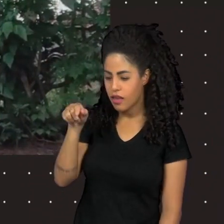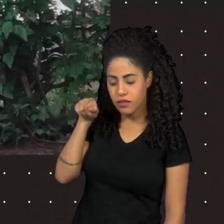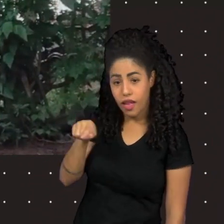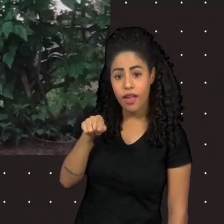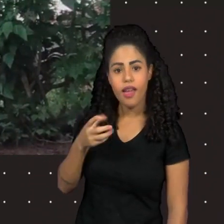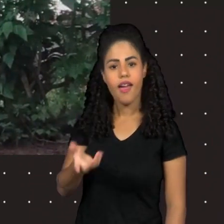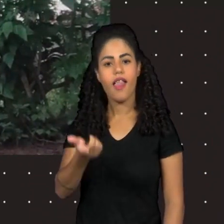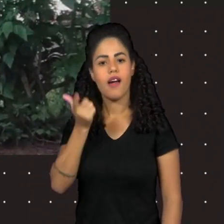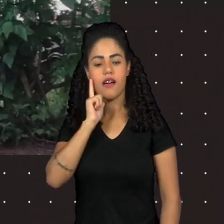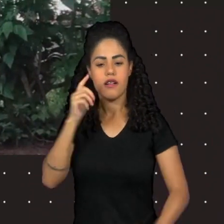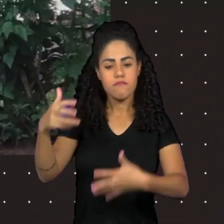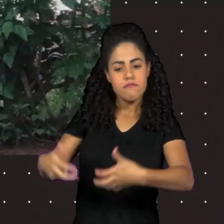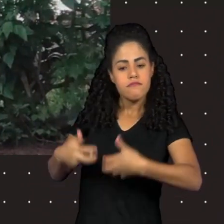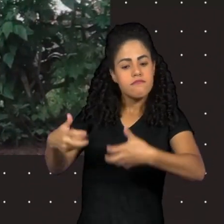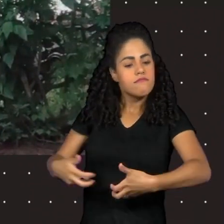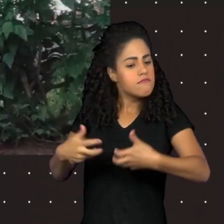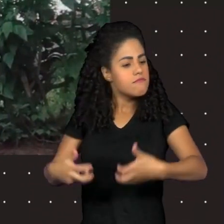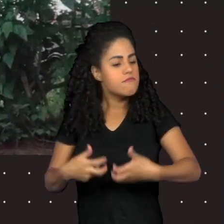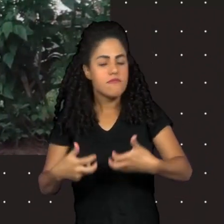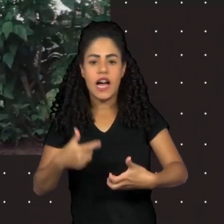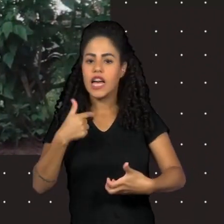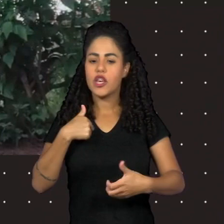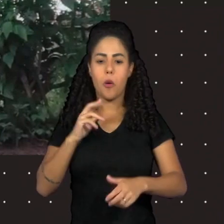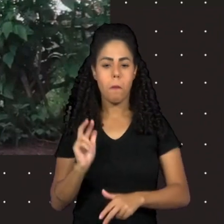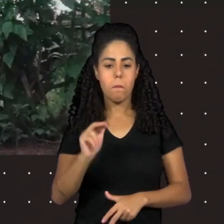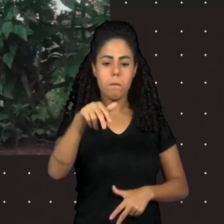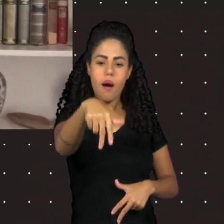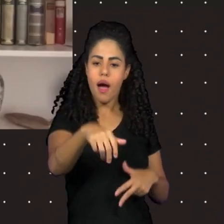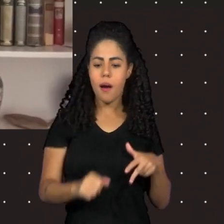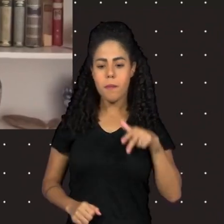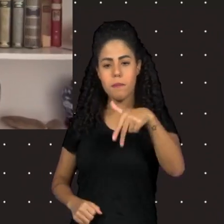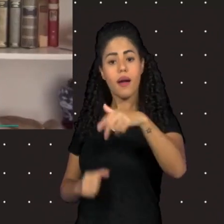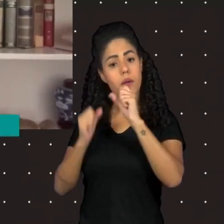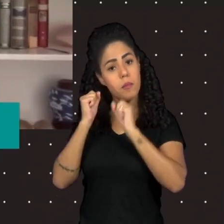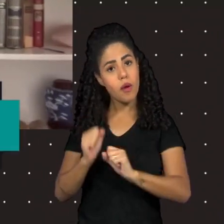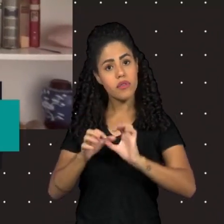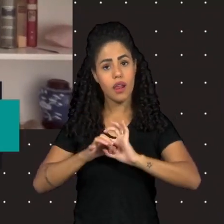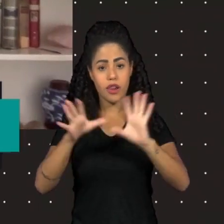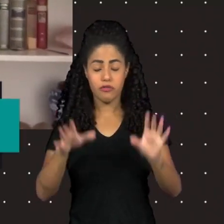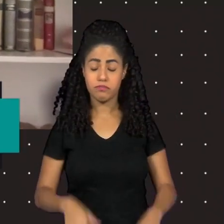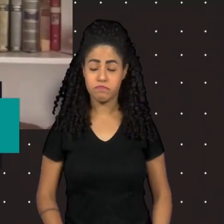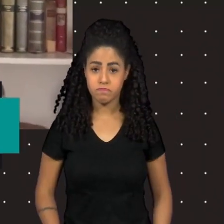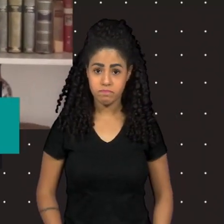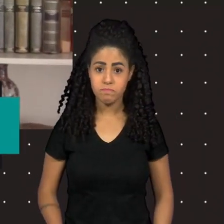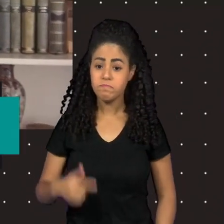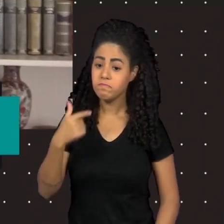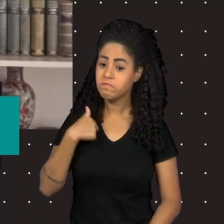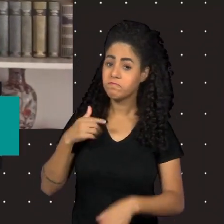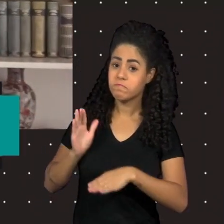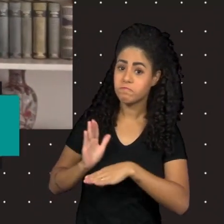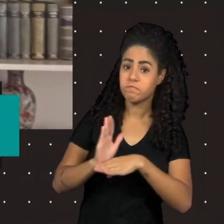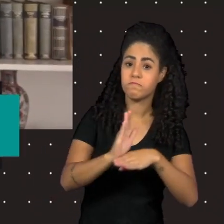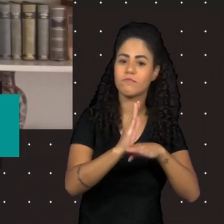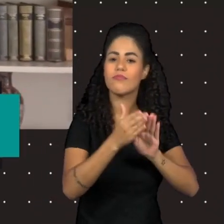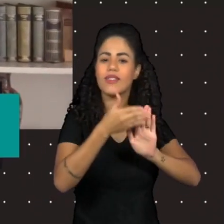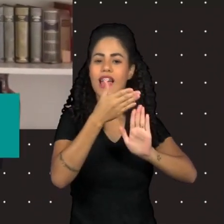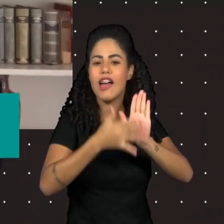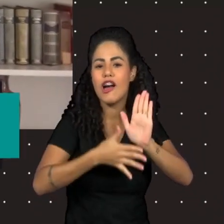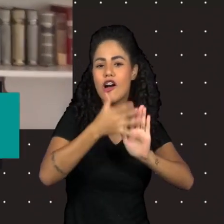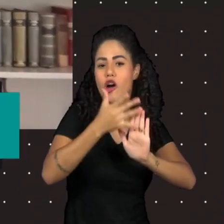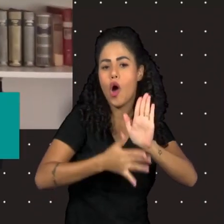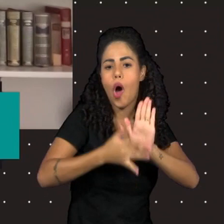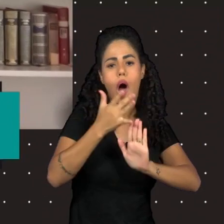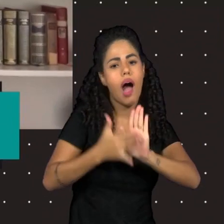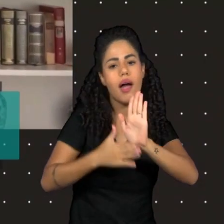eu realmente pudesse estar em todos os lugares que eu quis. Minha contribuição para Antônia como roteirista, a principal contribuição,